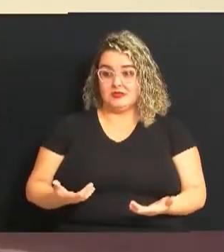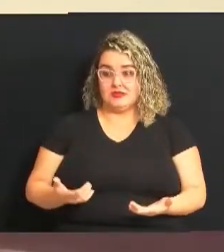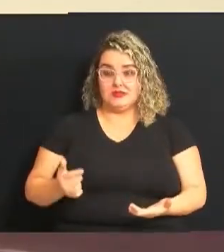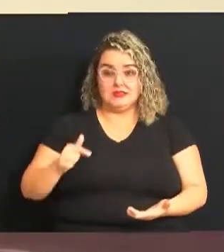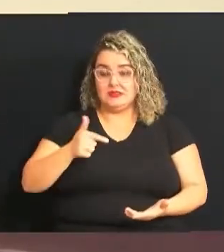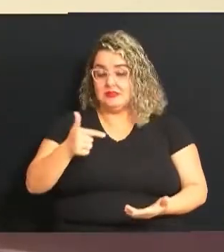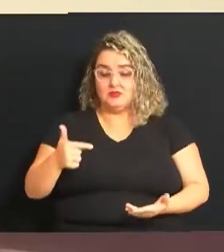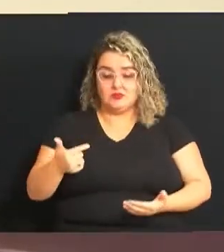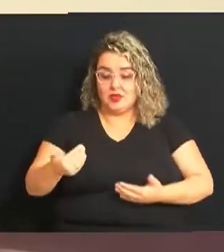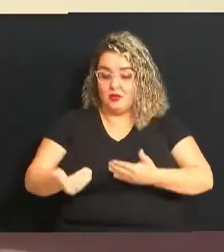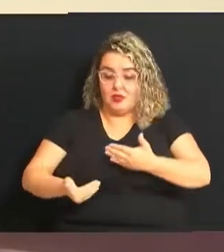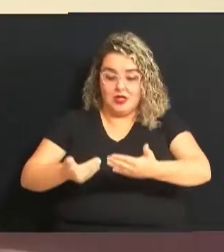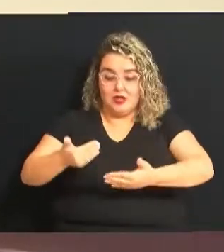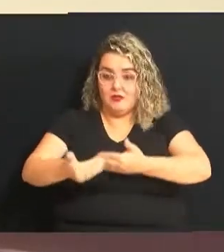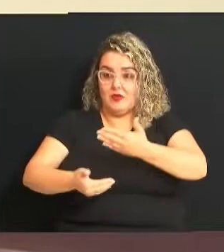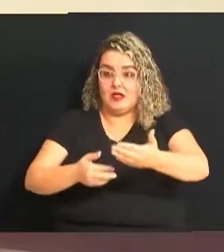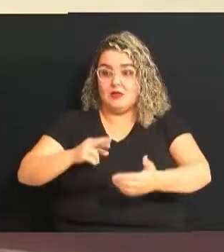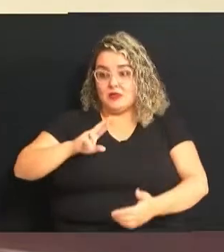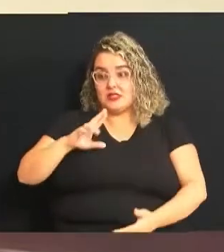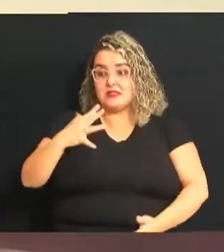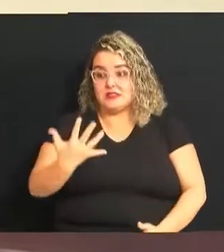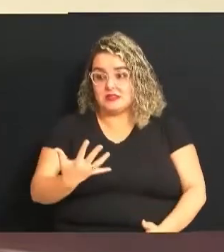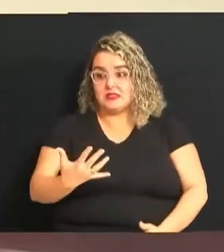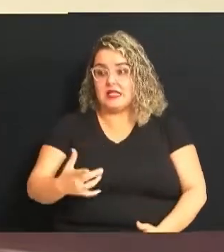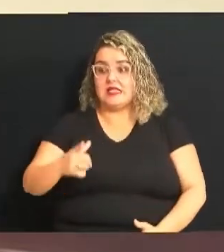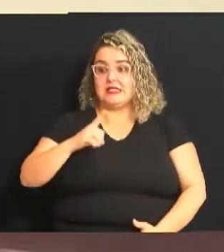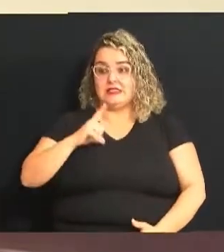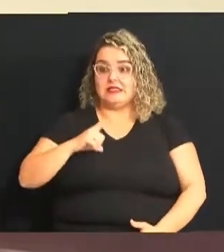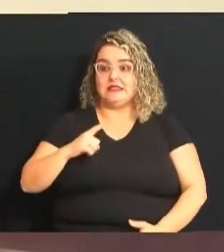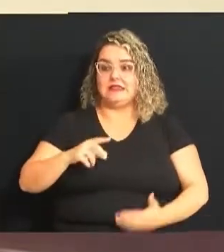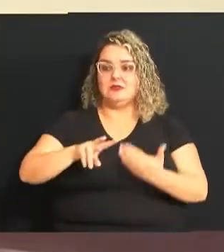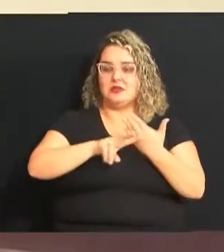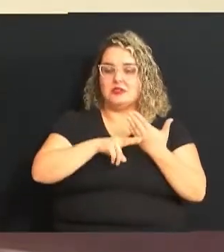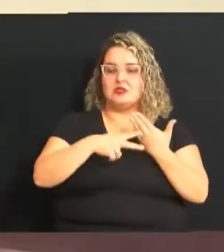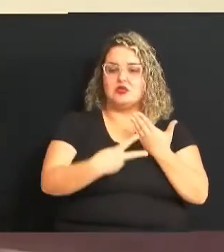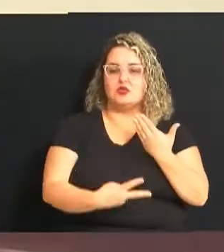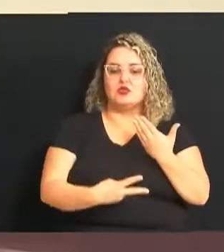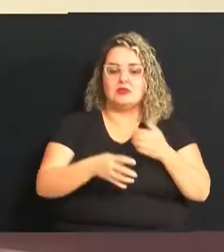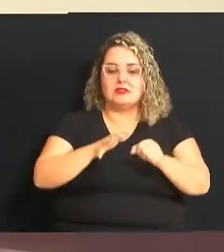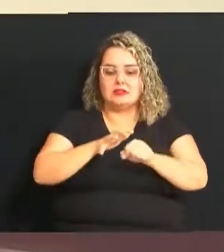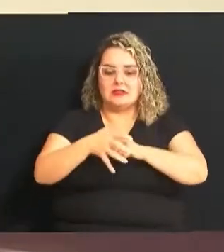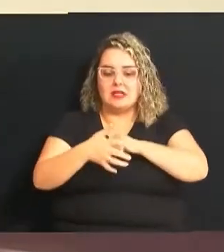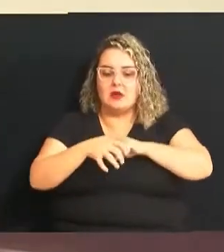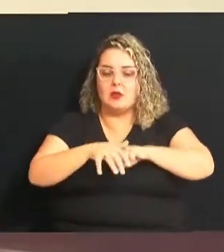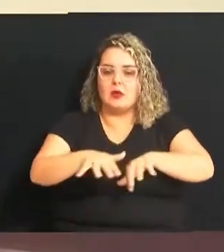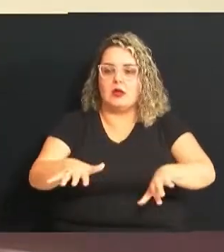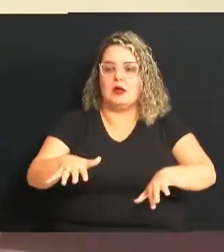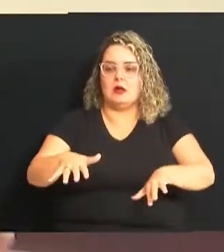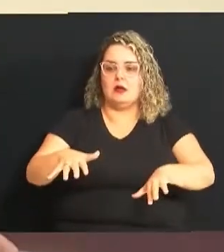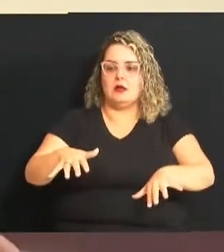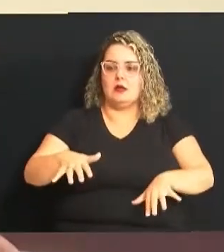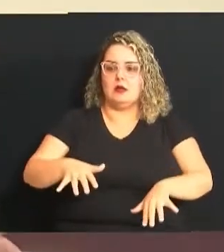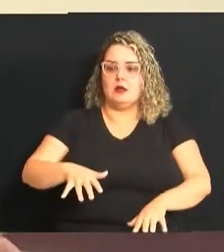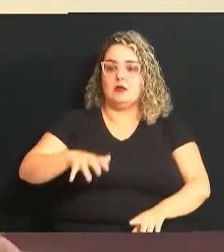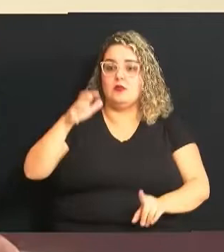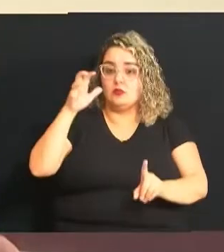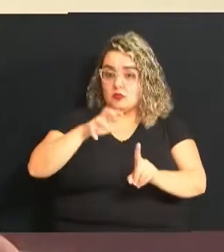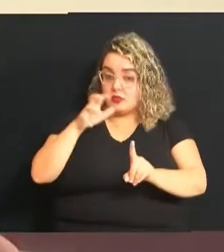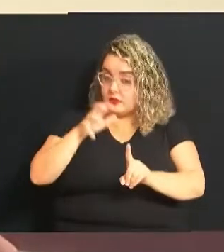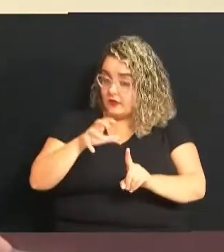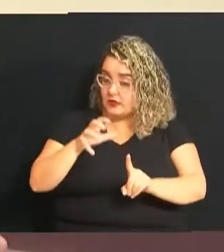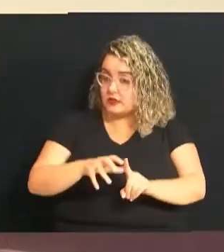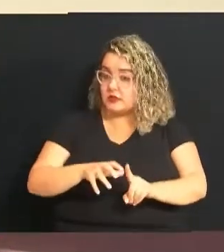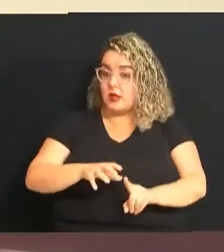passos para que se seja resolvida. Nós temos os efeitos da pandemia que atingem principalmente a